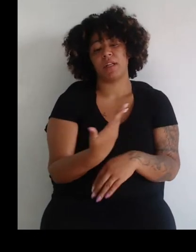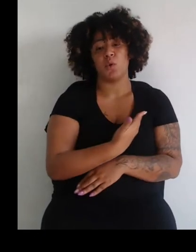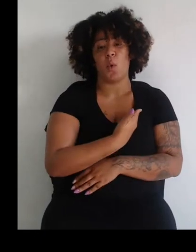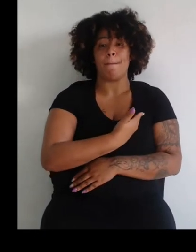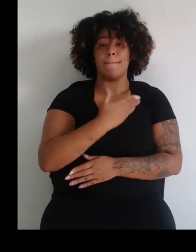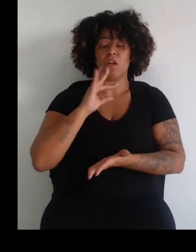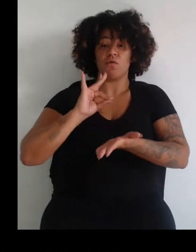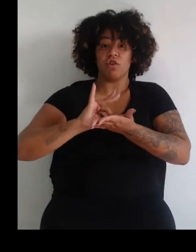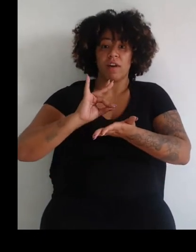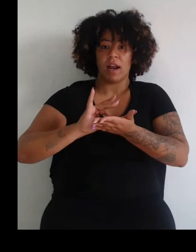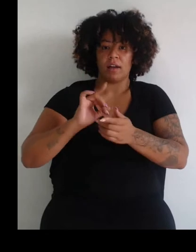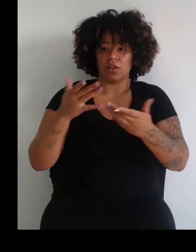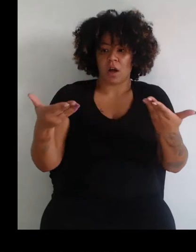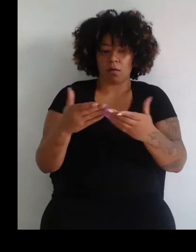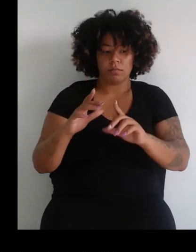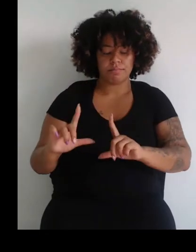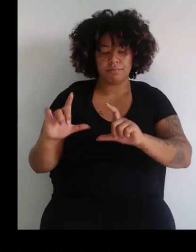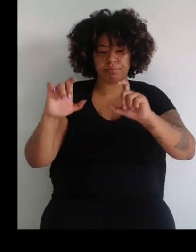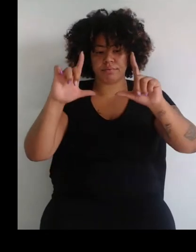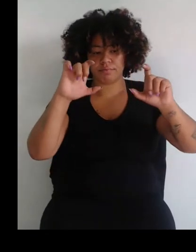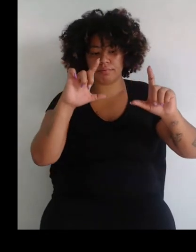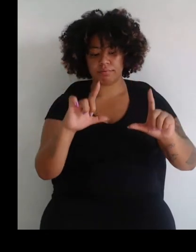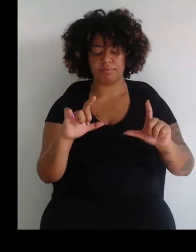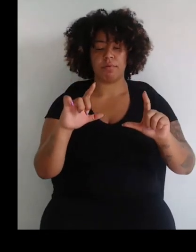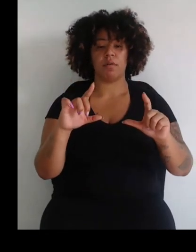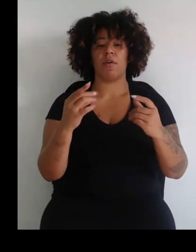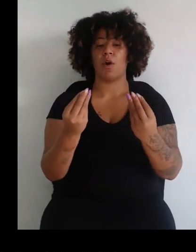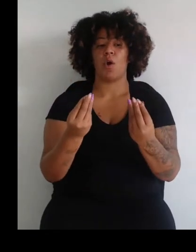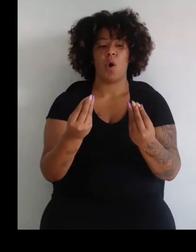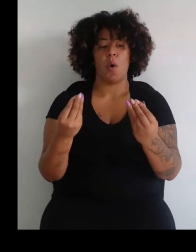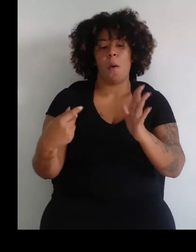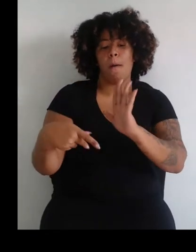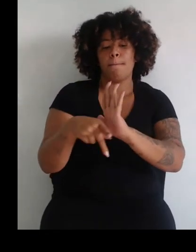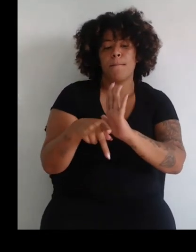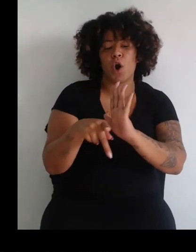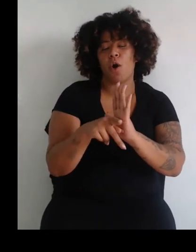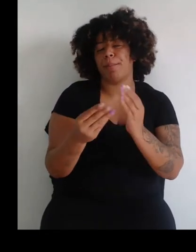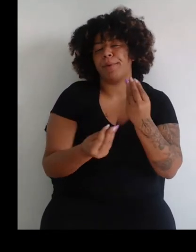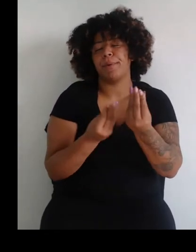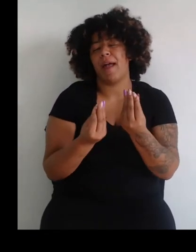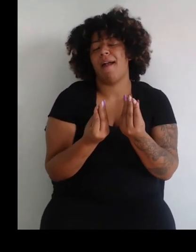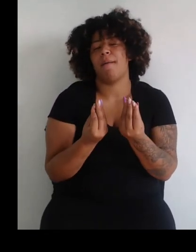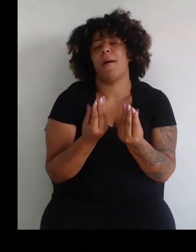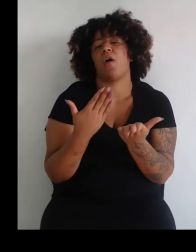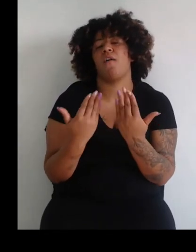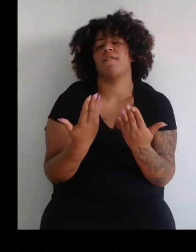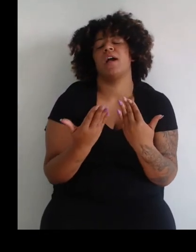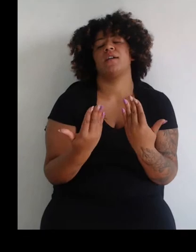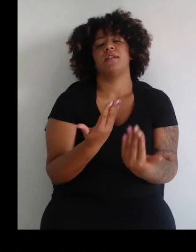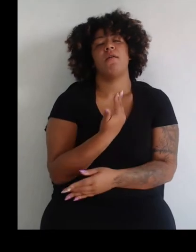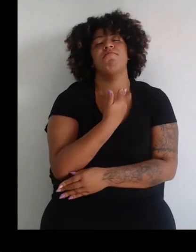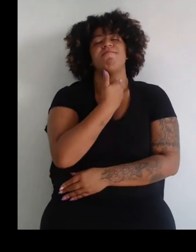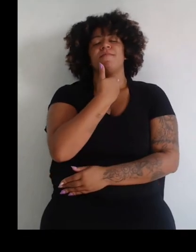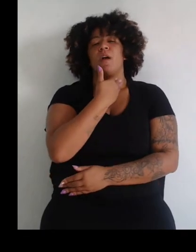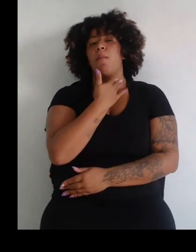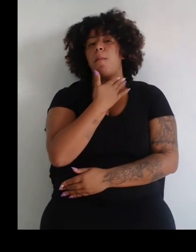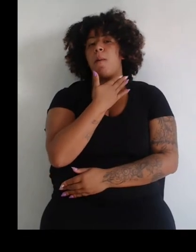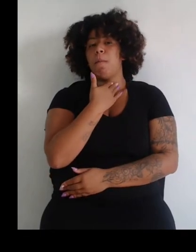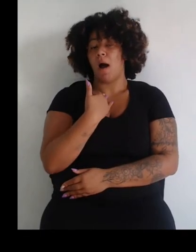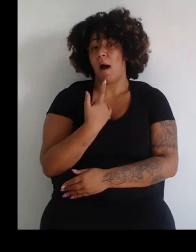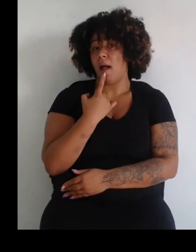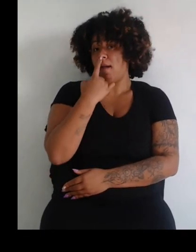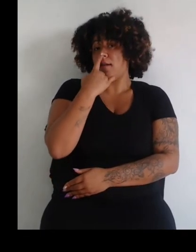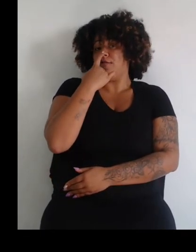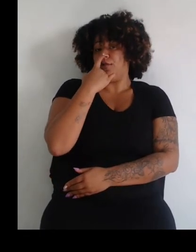essas fotos prometiam o mesmo tipo de Revelação íntima como fotografias de bacon tiradas por bacon